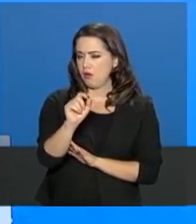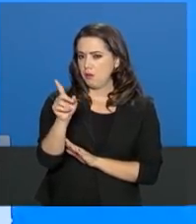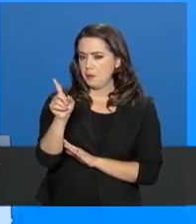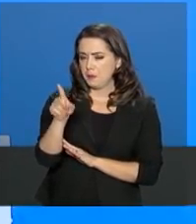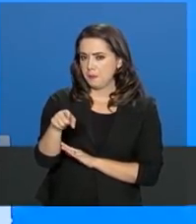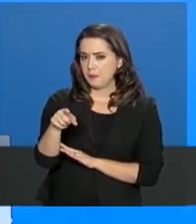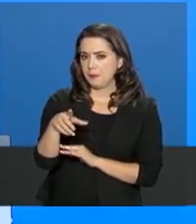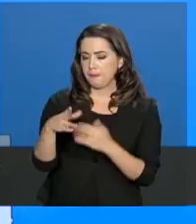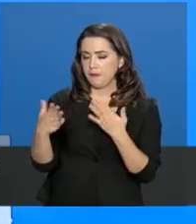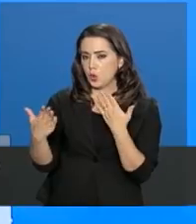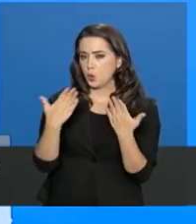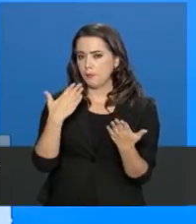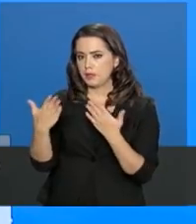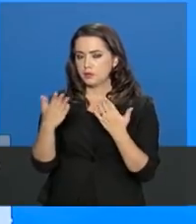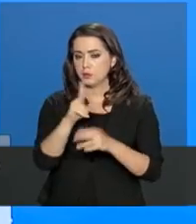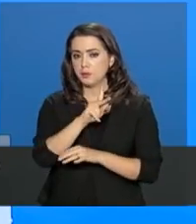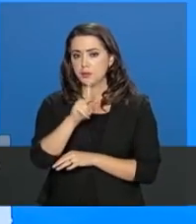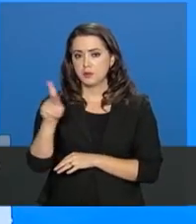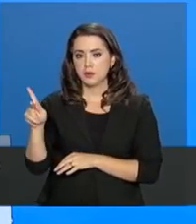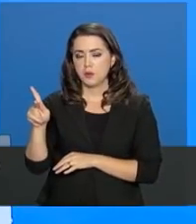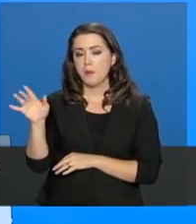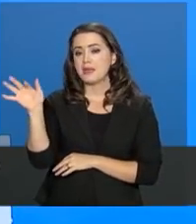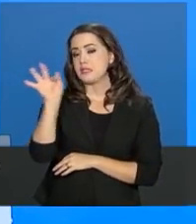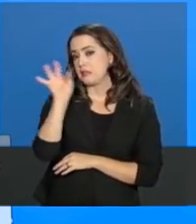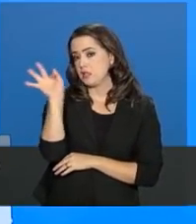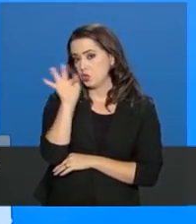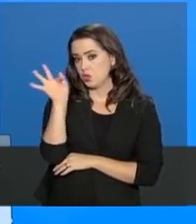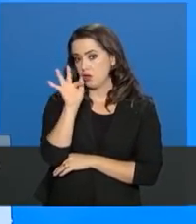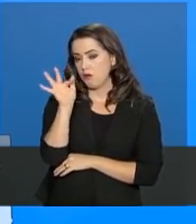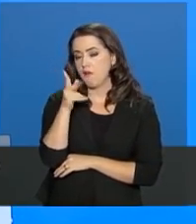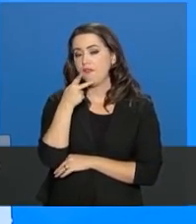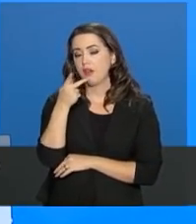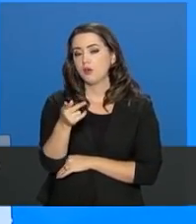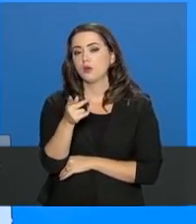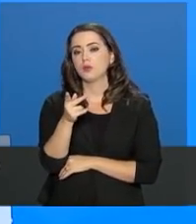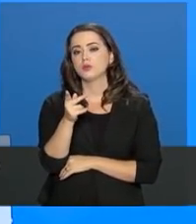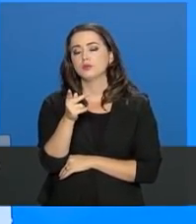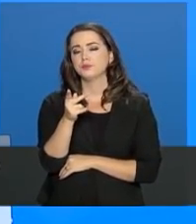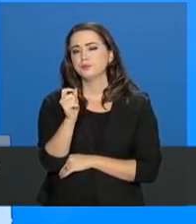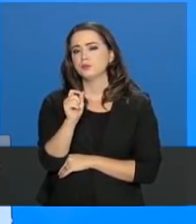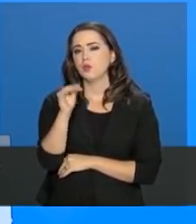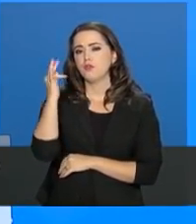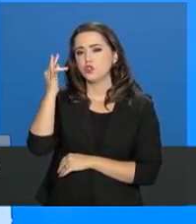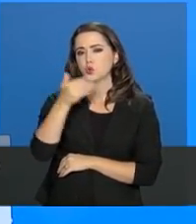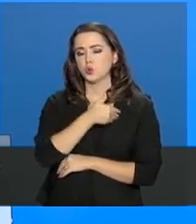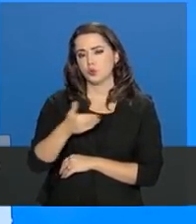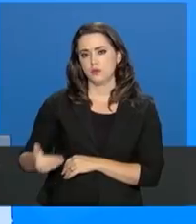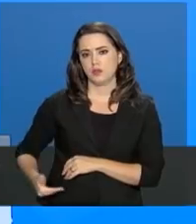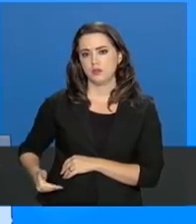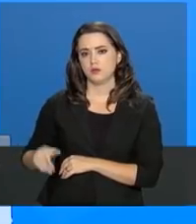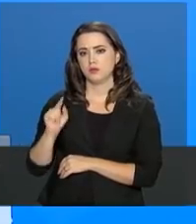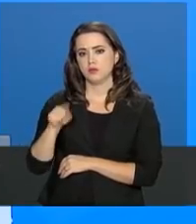essa ponderação feita em relação ao governo